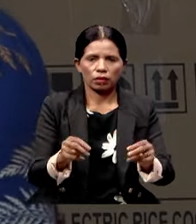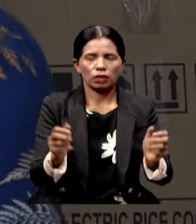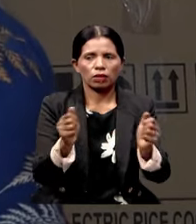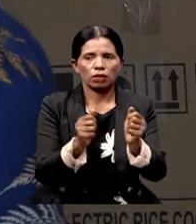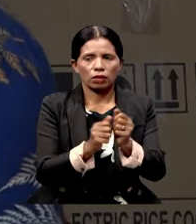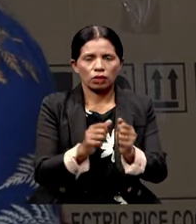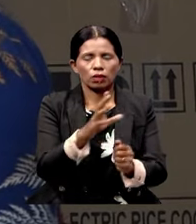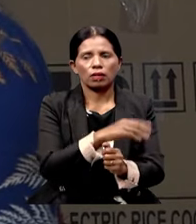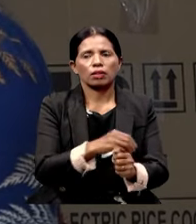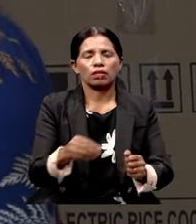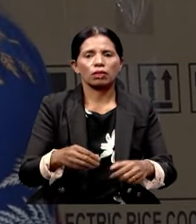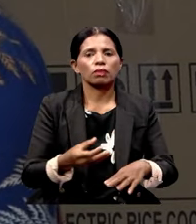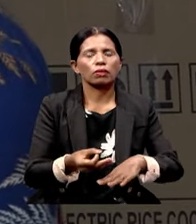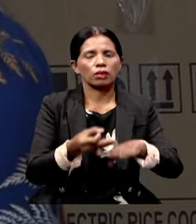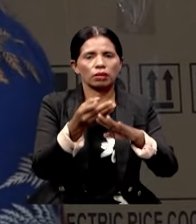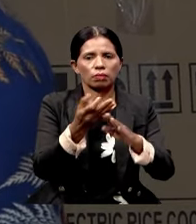folin nebe mak kamaan.